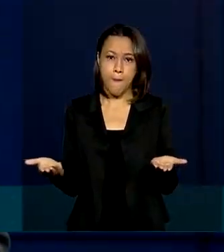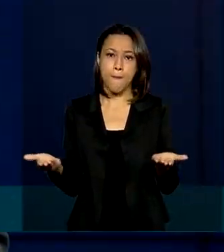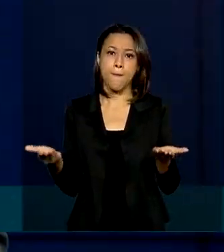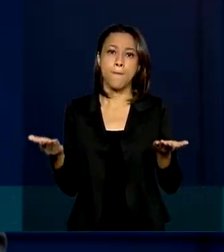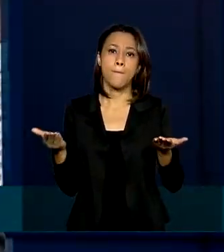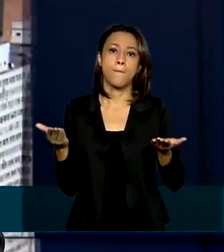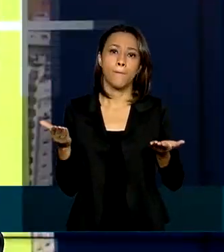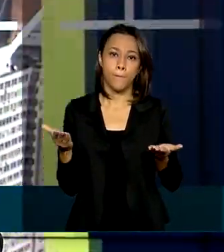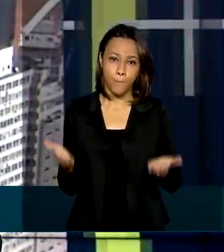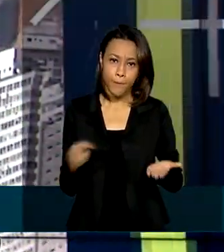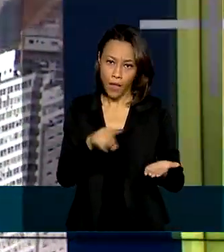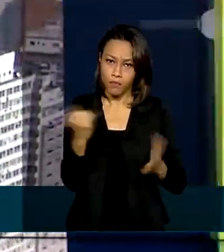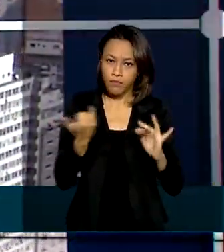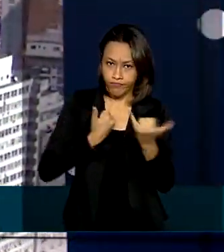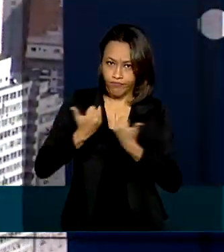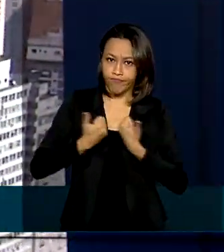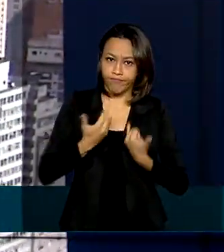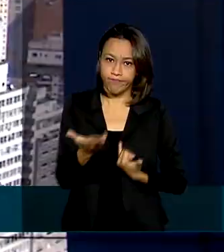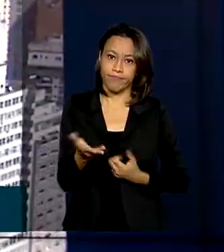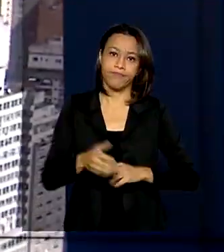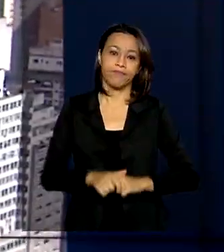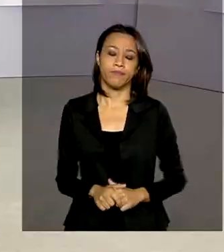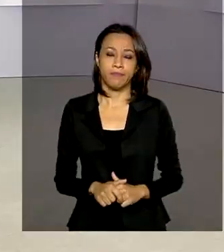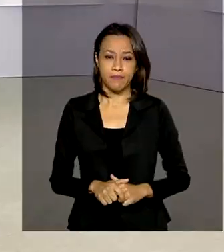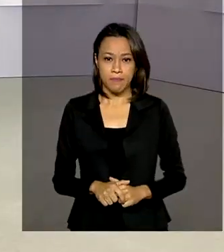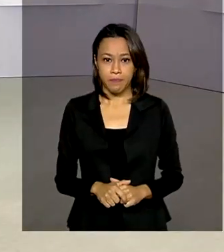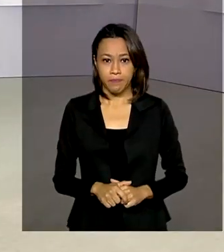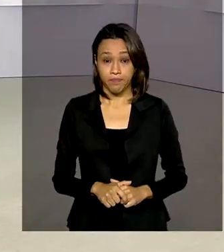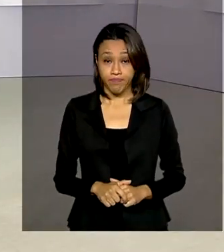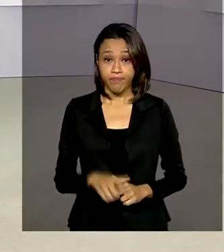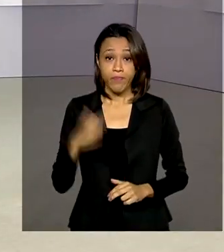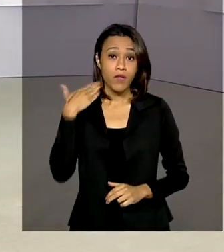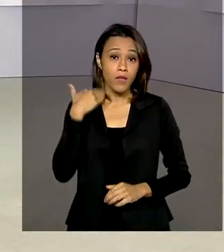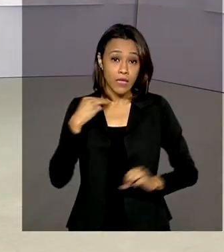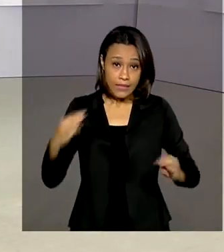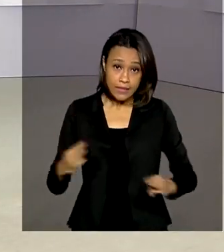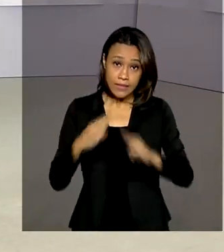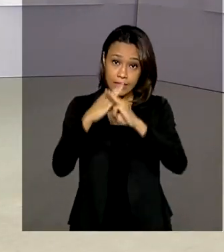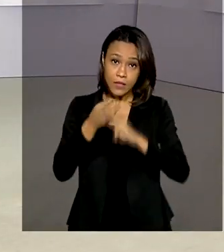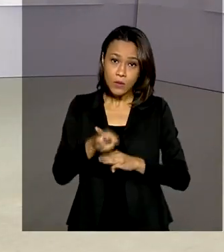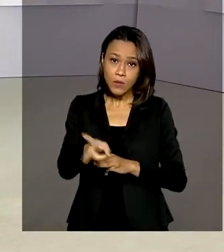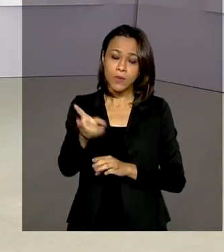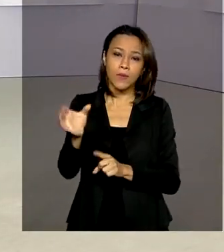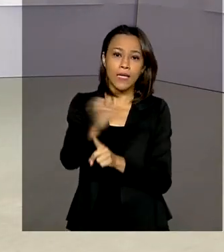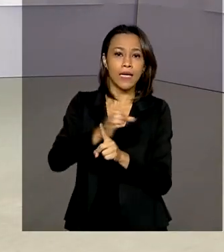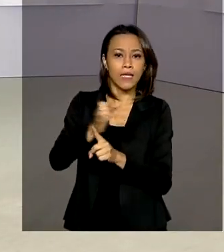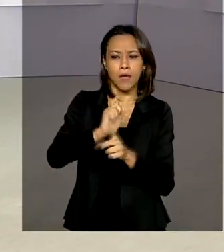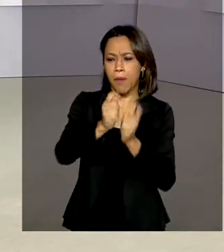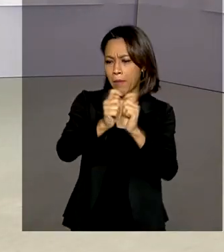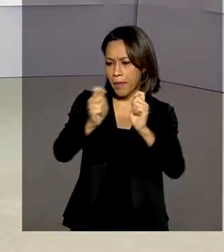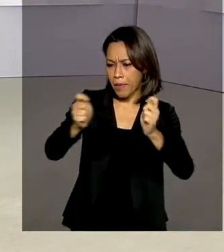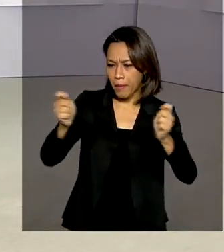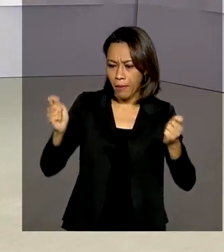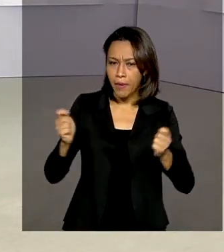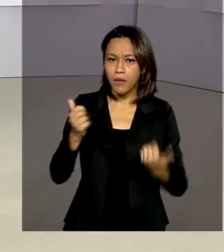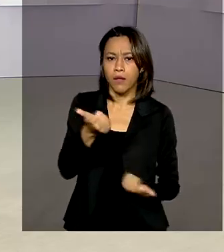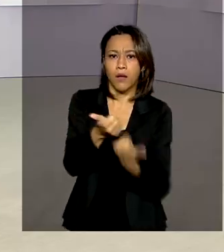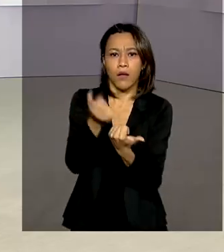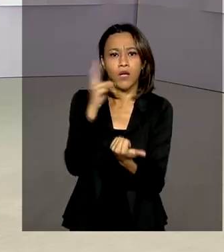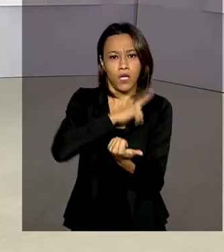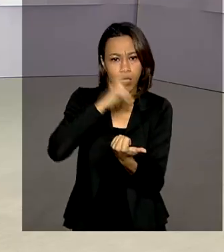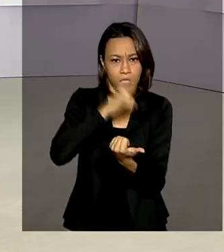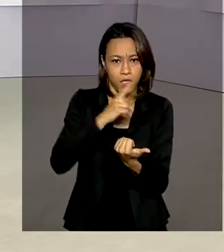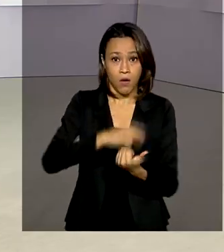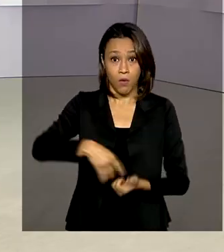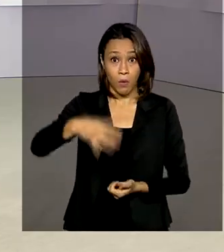receita. Economia.gov.br e a caixa segue com o calendário de pagamentos do auxílio emergencial